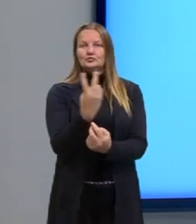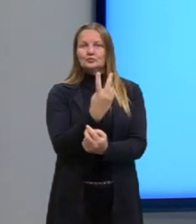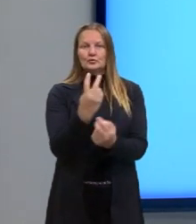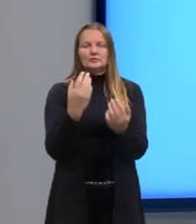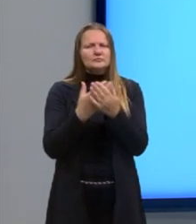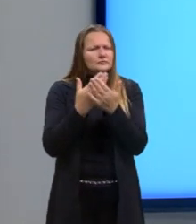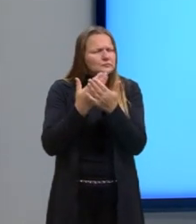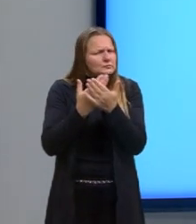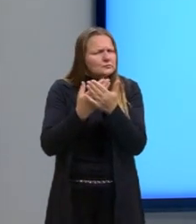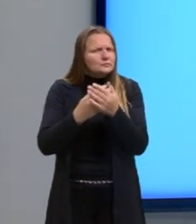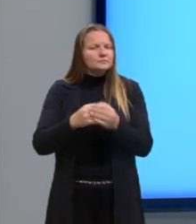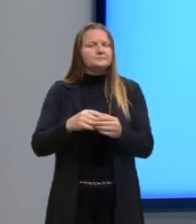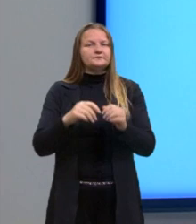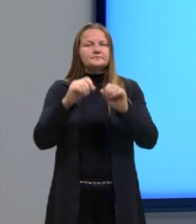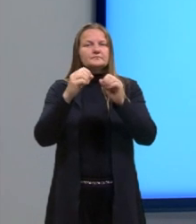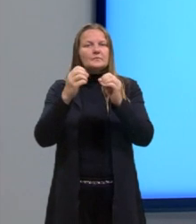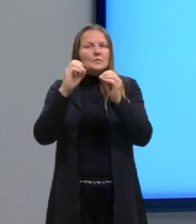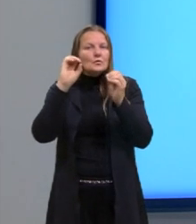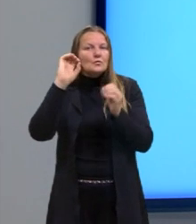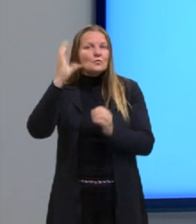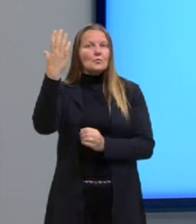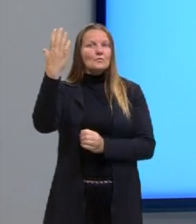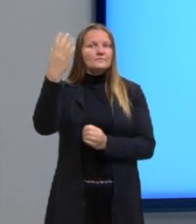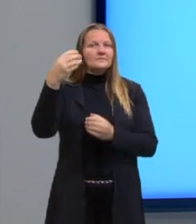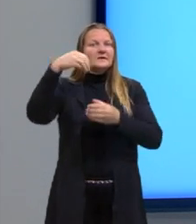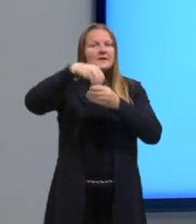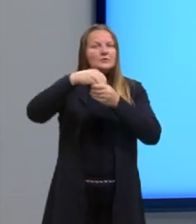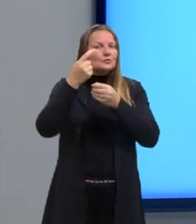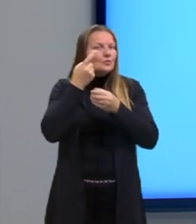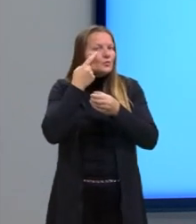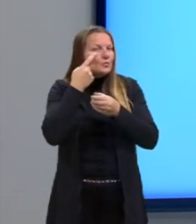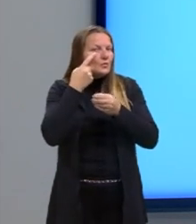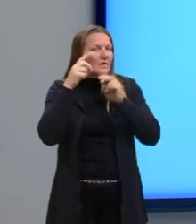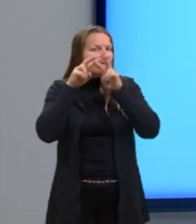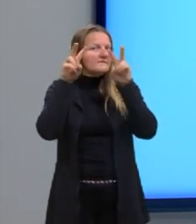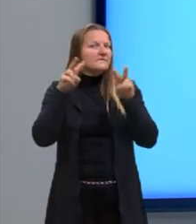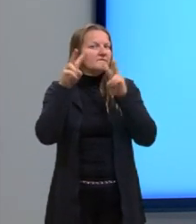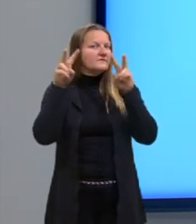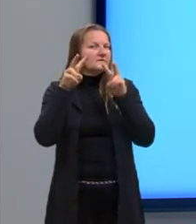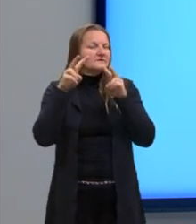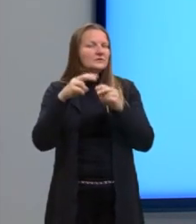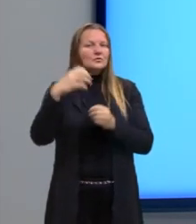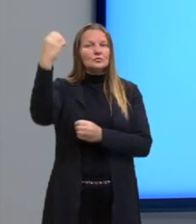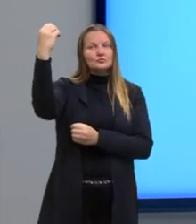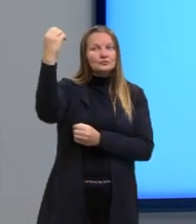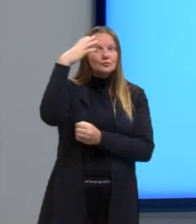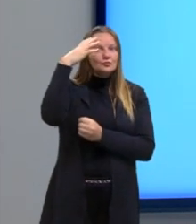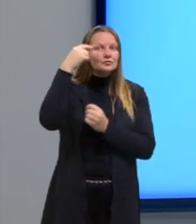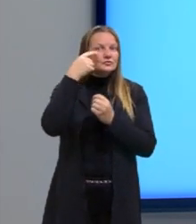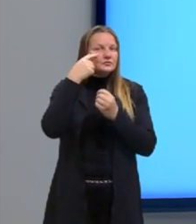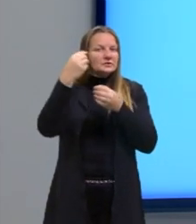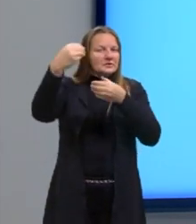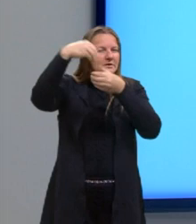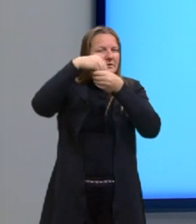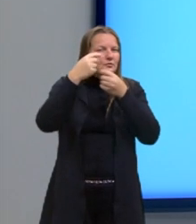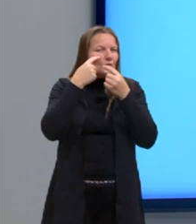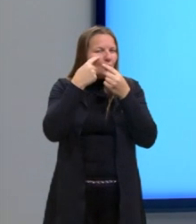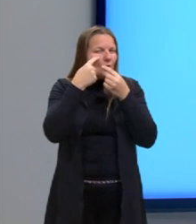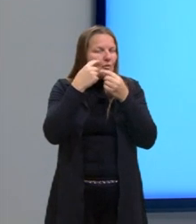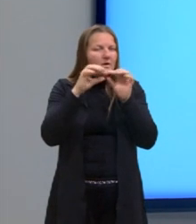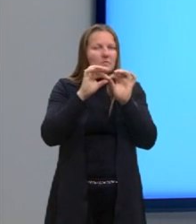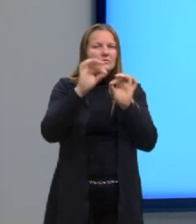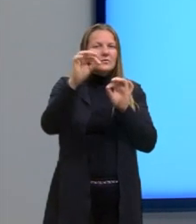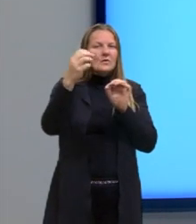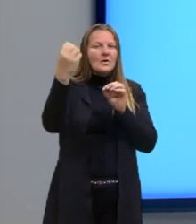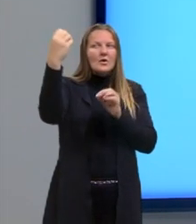elas estudam os fenômenos que são ocorridos né através da propagação retilínea da luz tá então a gente